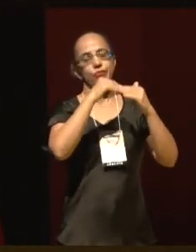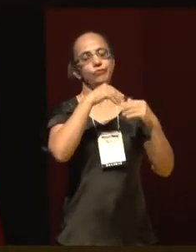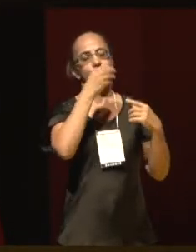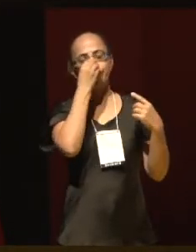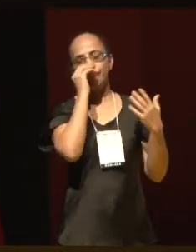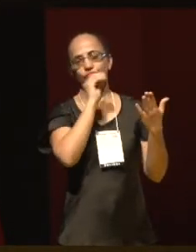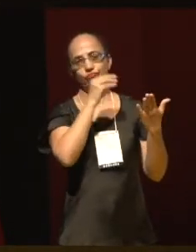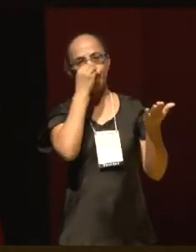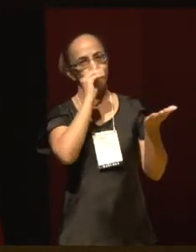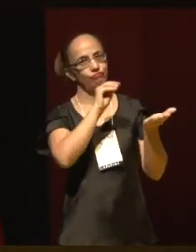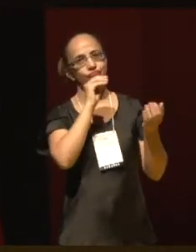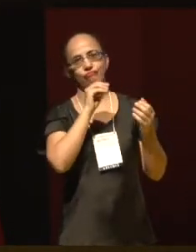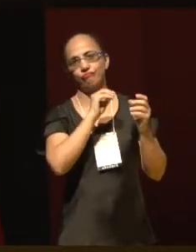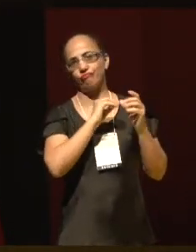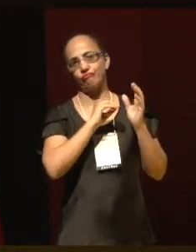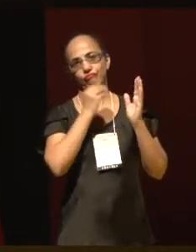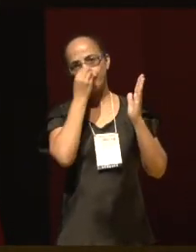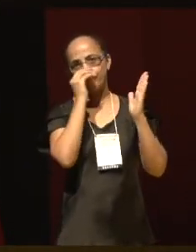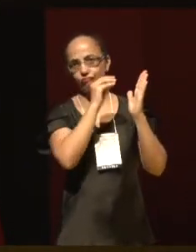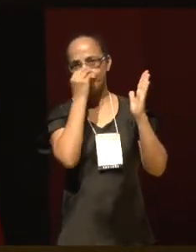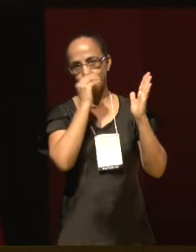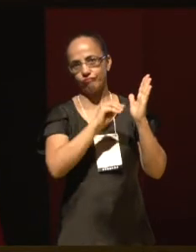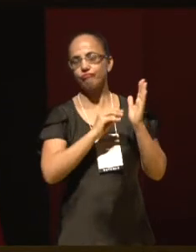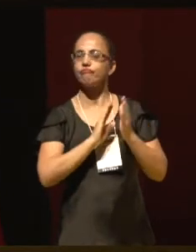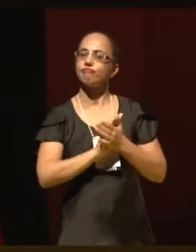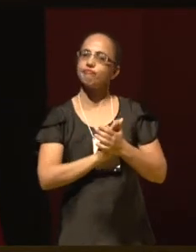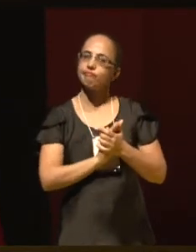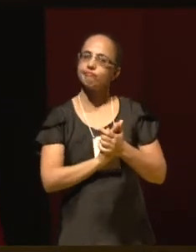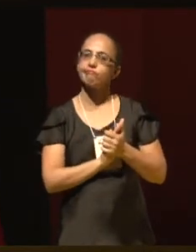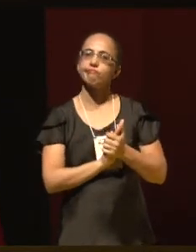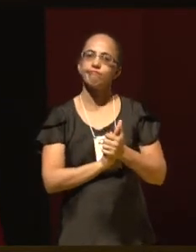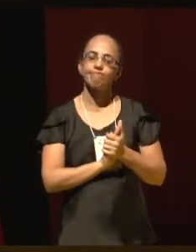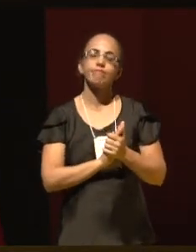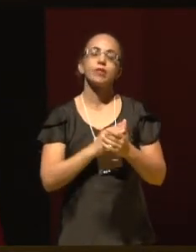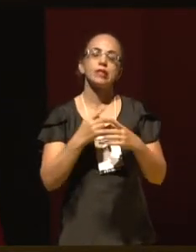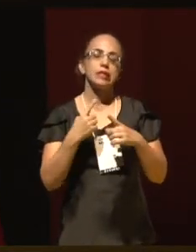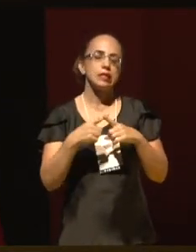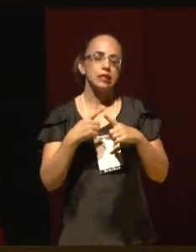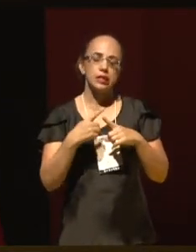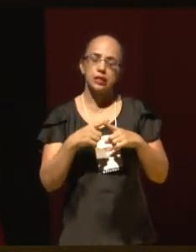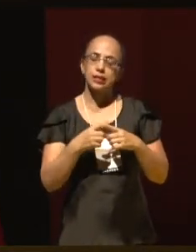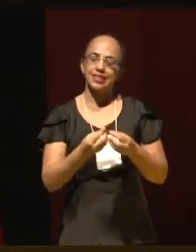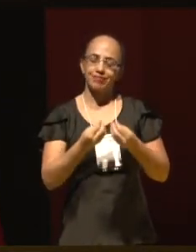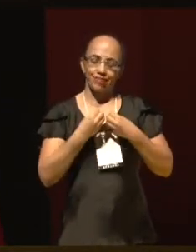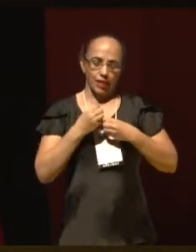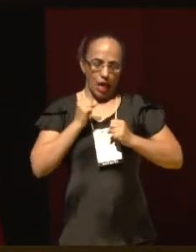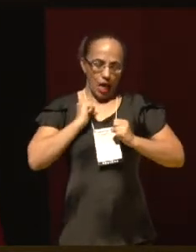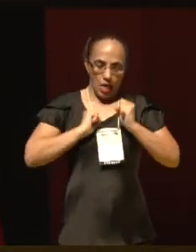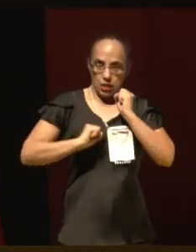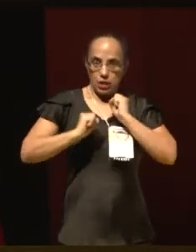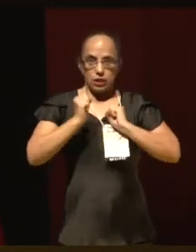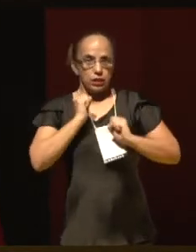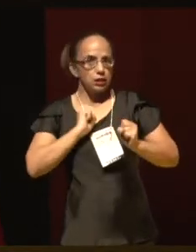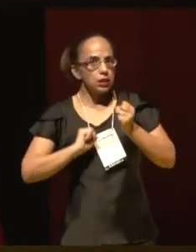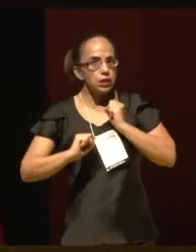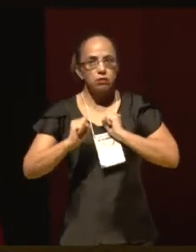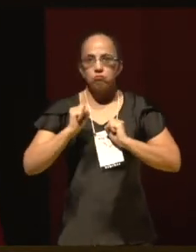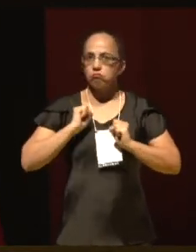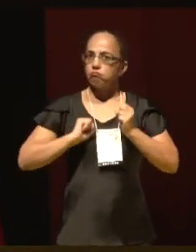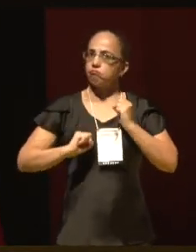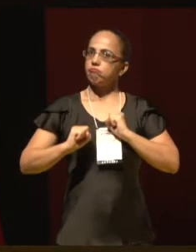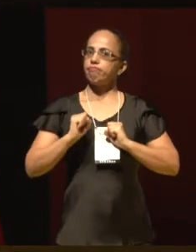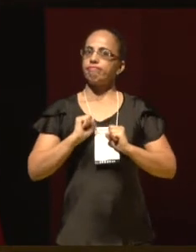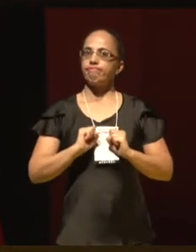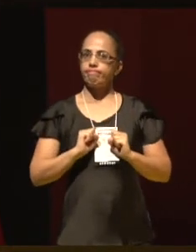trabalhada corretamente e está com muita ansiedade. Temos nível 2.